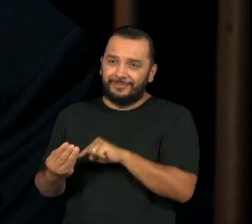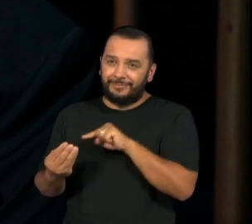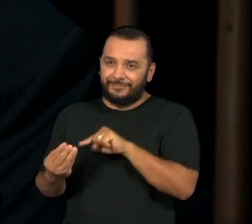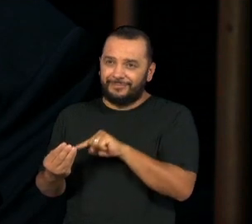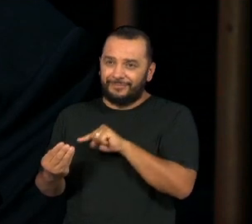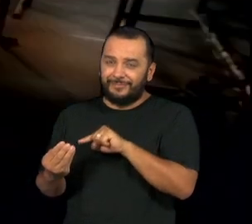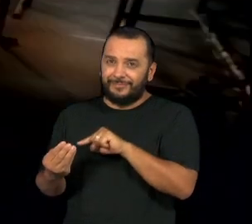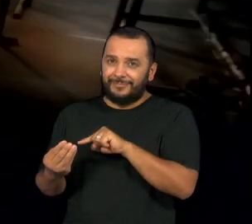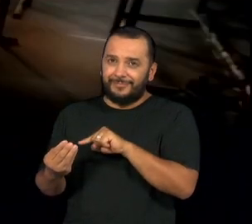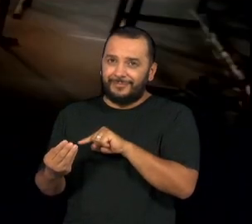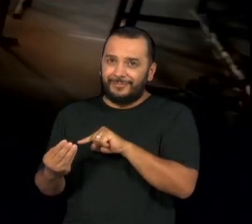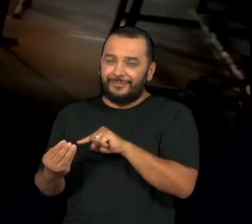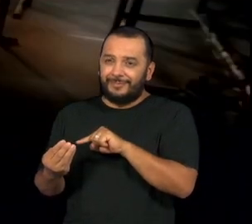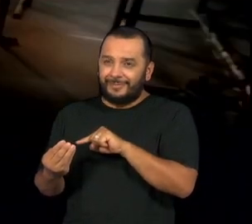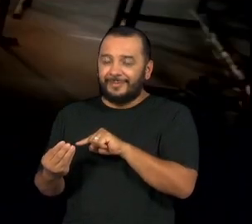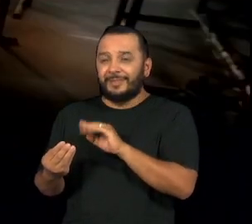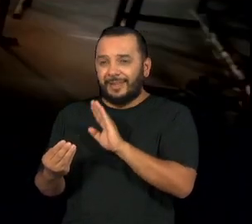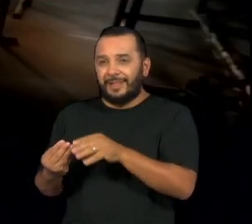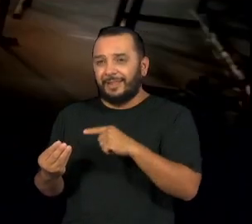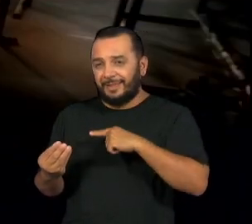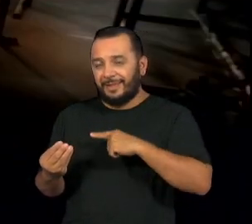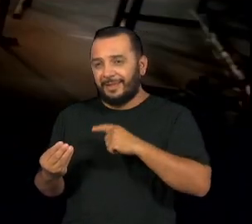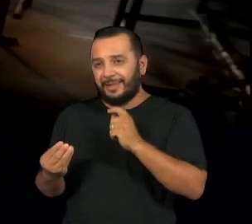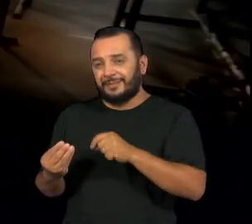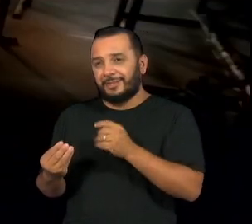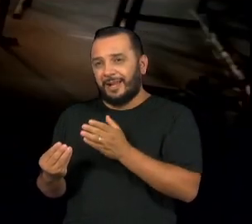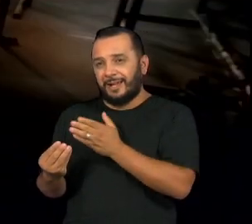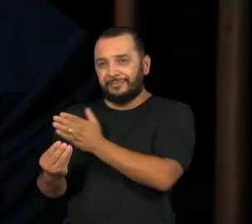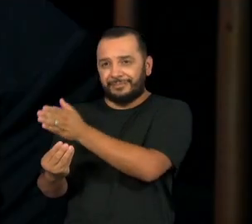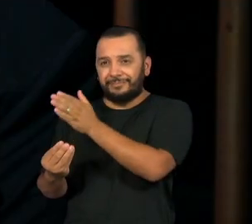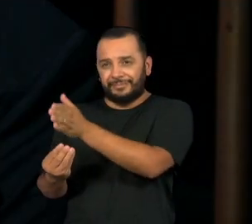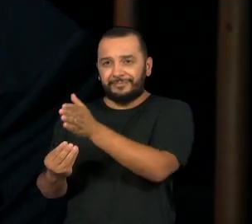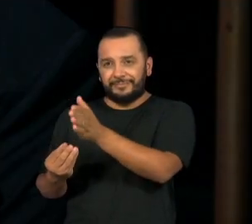que, apesar de efêmera, é eterna.